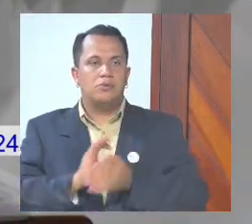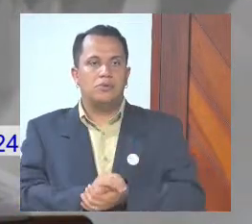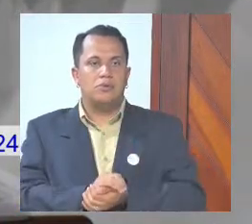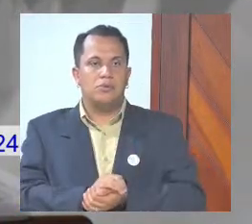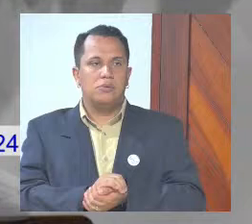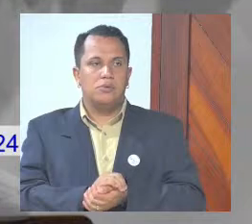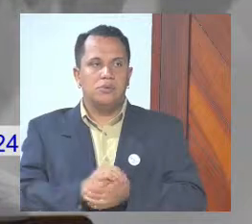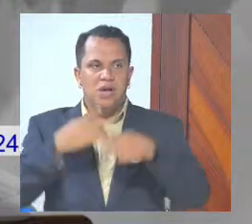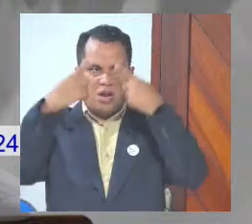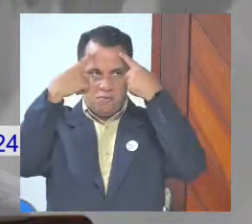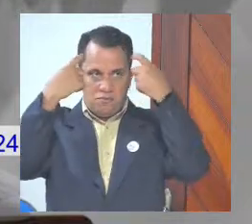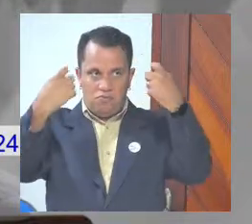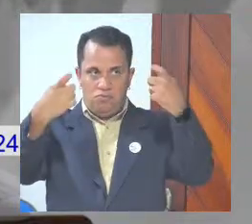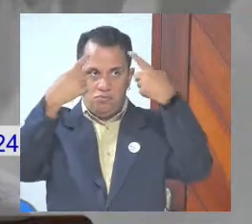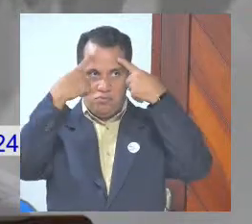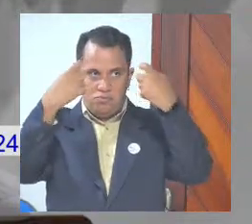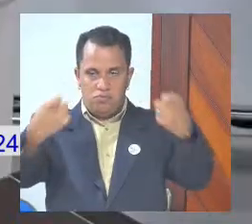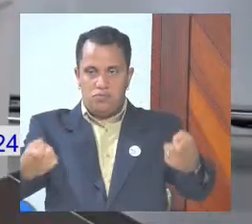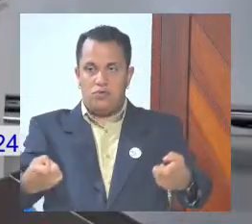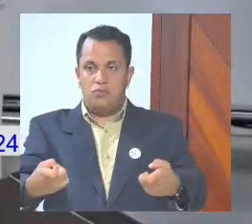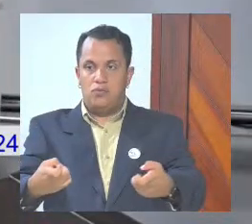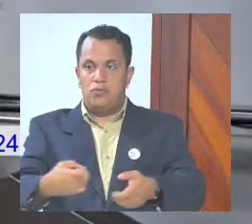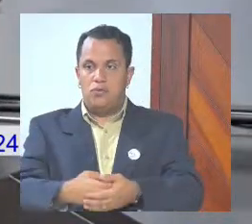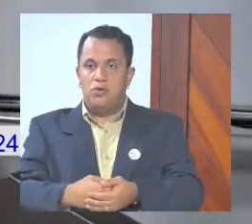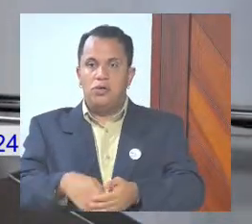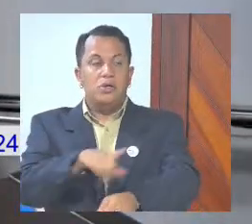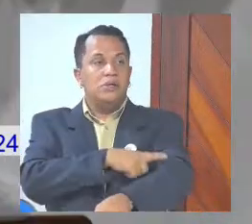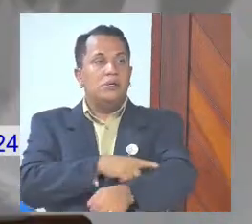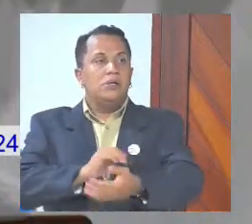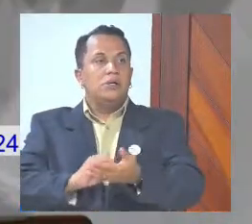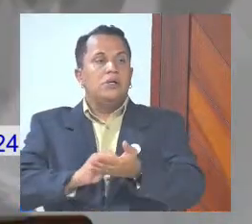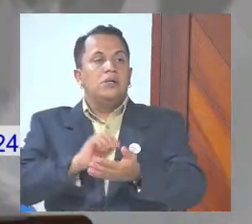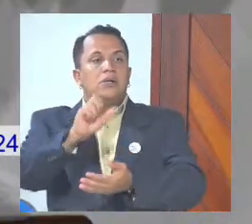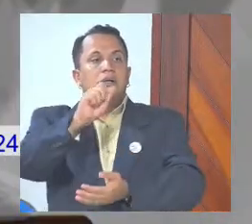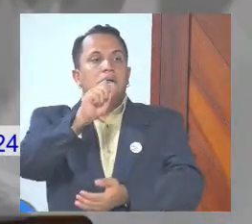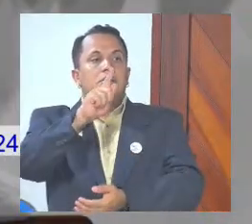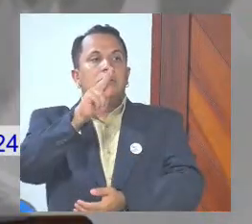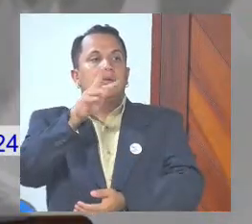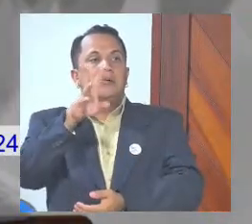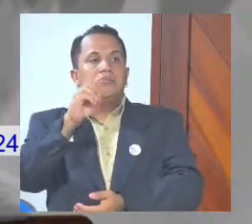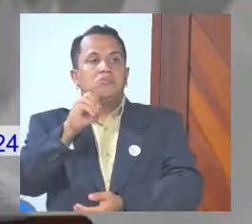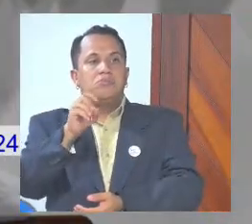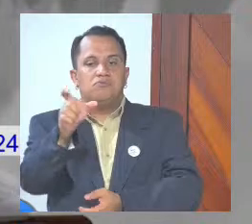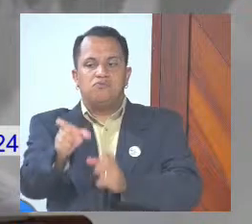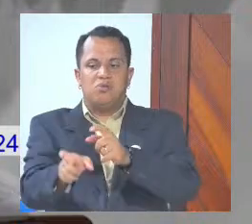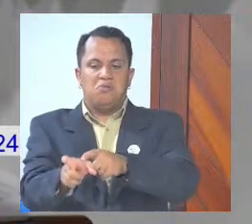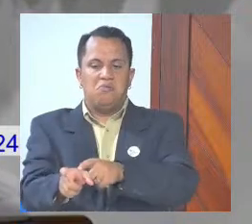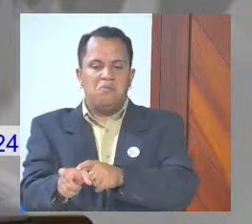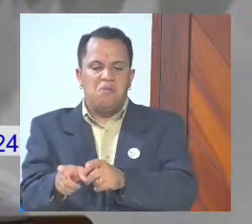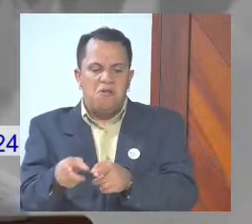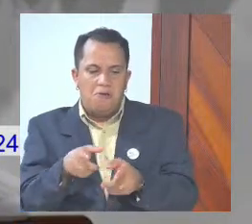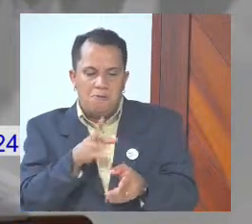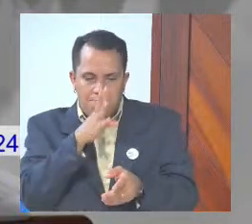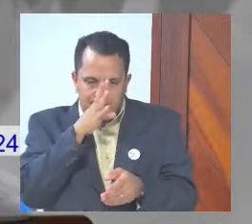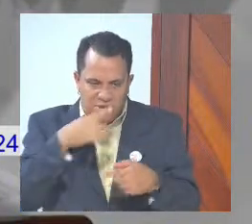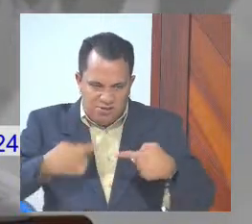uma violência. Seu Augusto Miranda agora é perseguidor político da